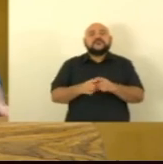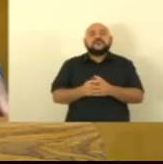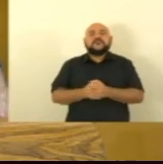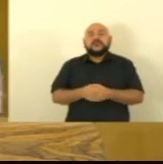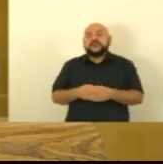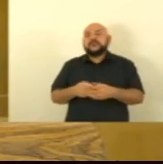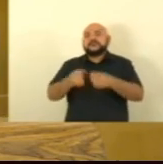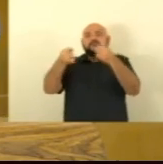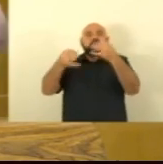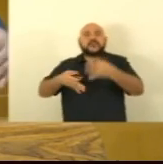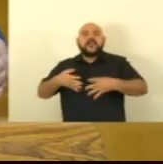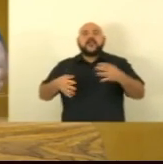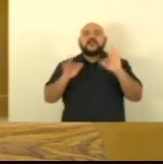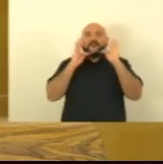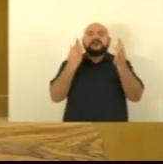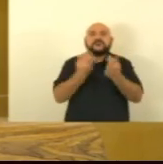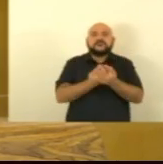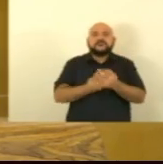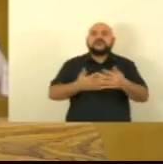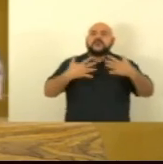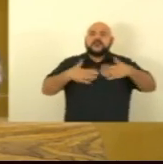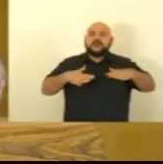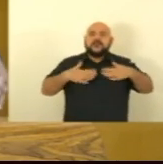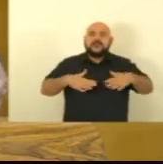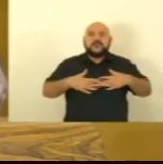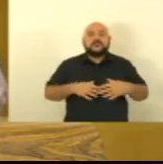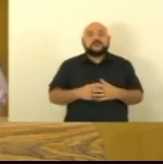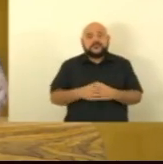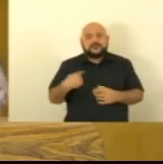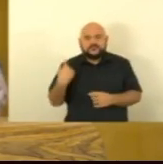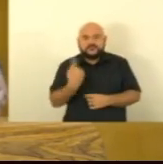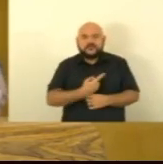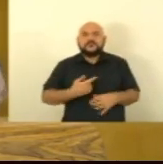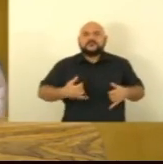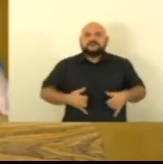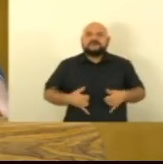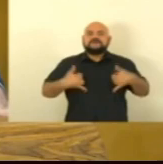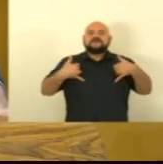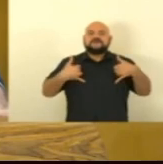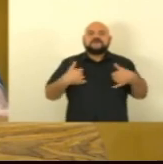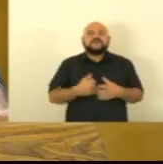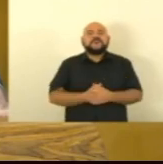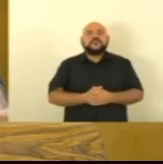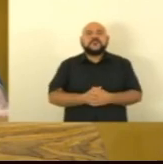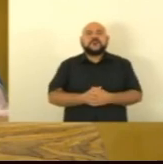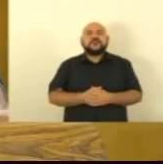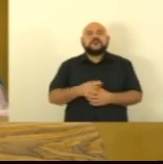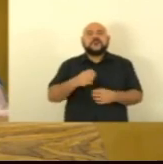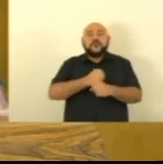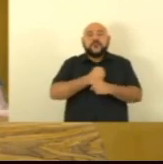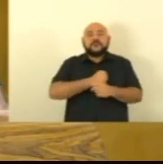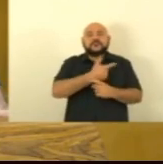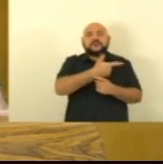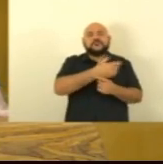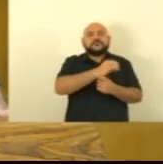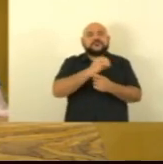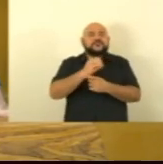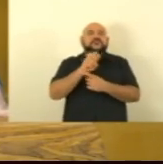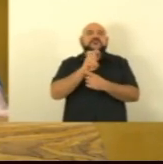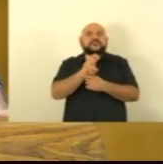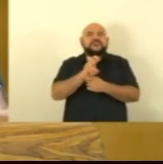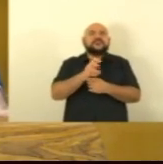E nós temos a imensa satisfação de, nos idos de 2005,